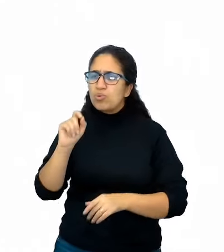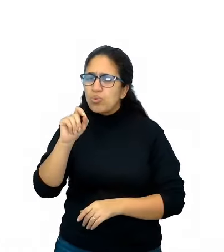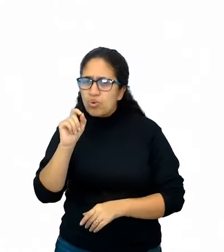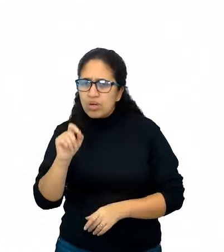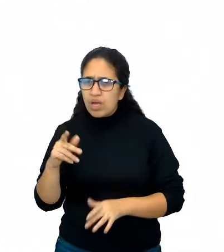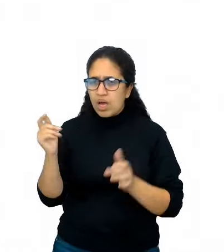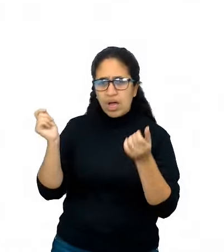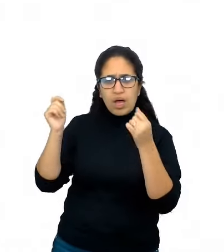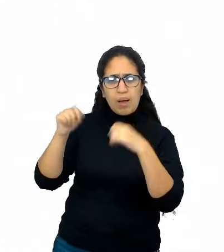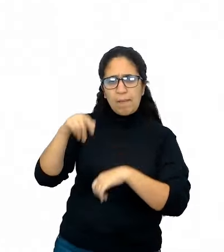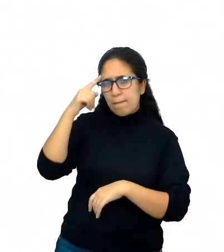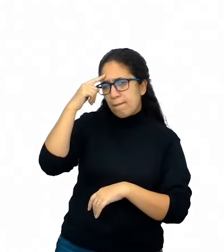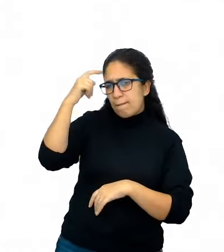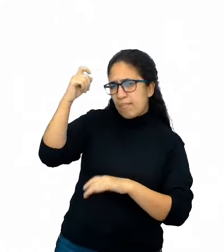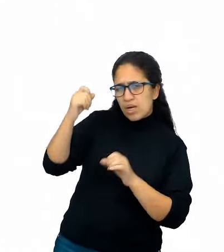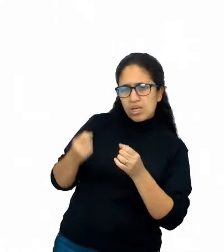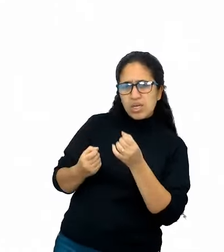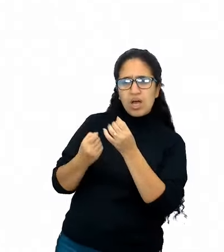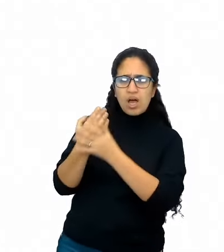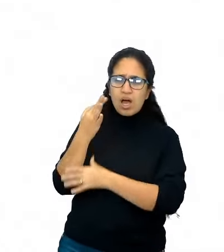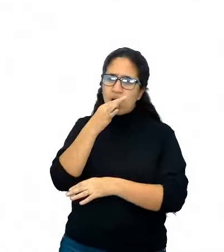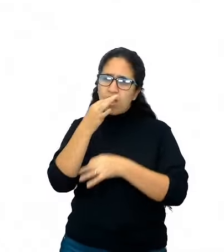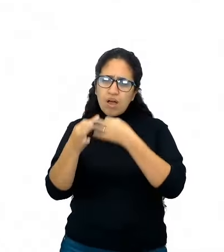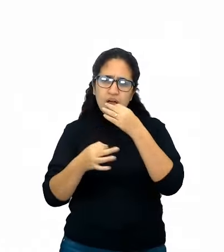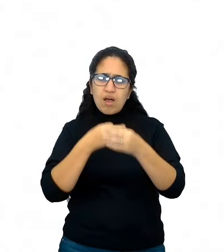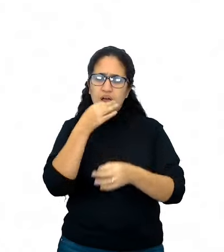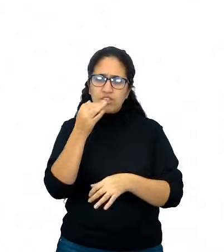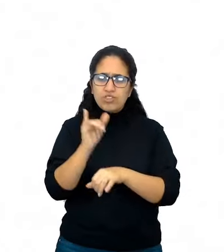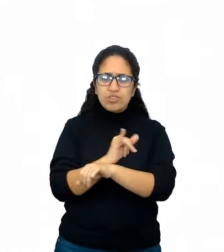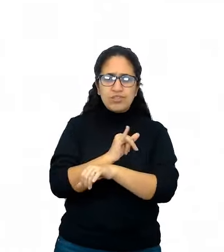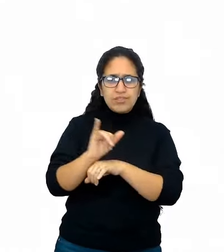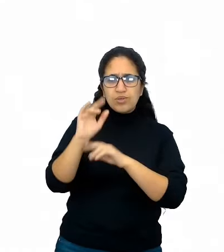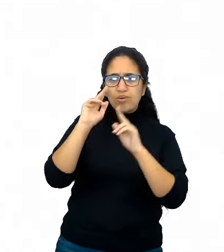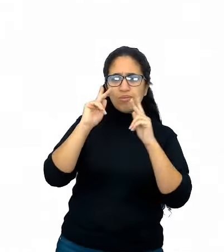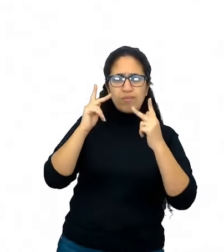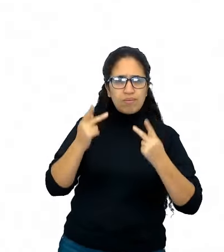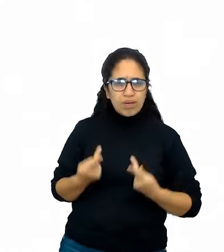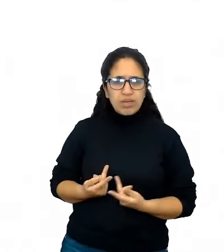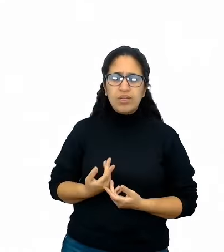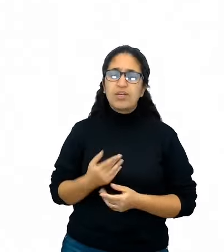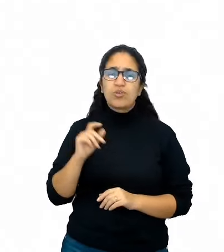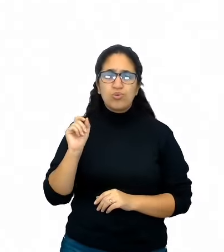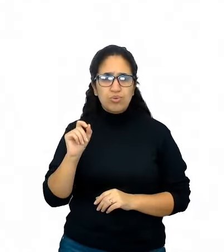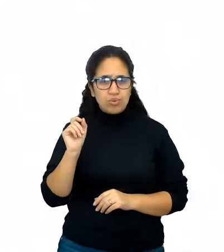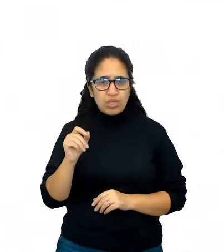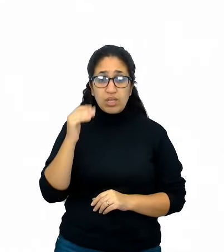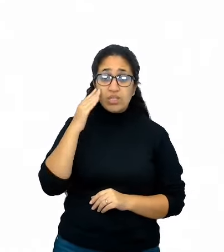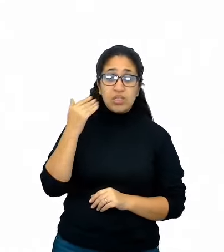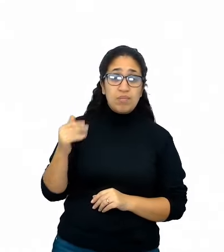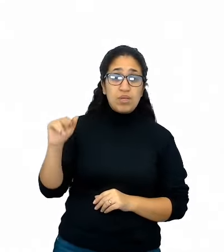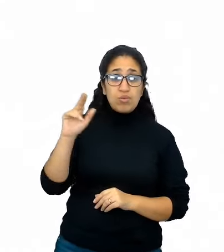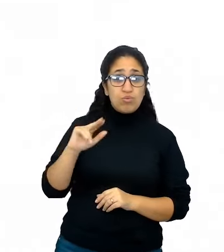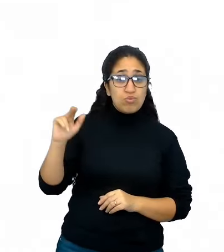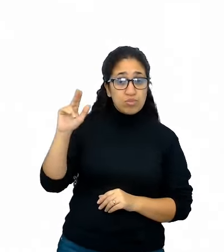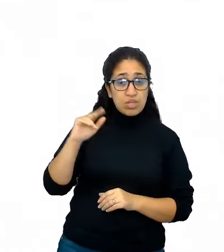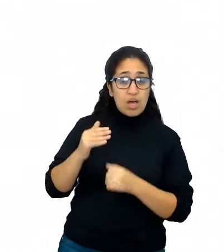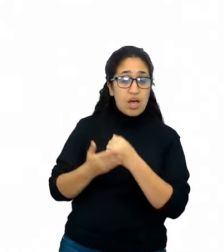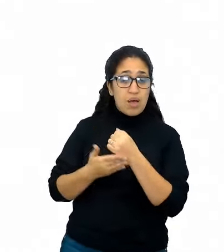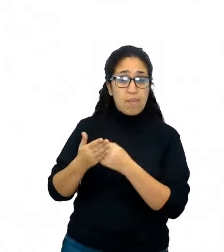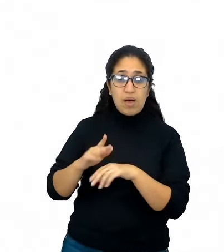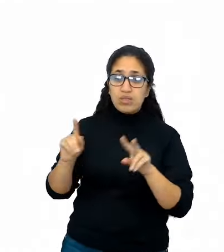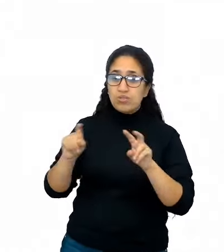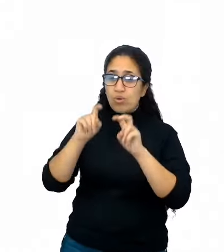distinta capacidade criativa, crítica, estratégica, humana, de saber utilizar os fundamentos da